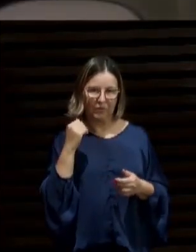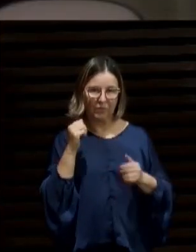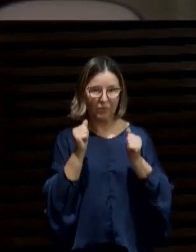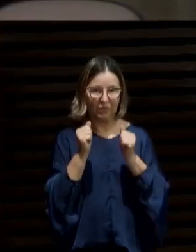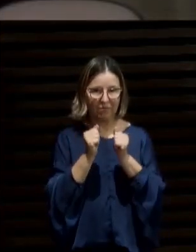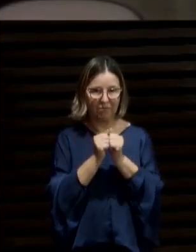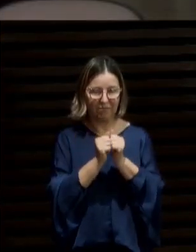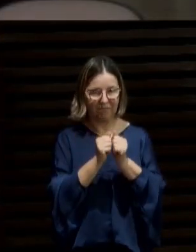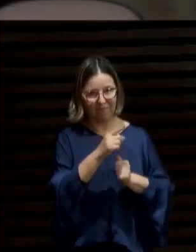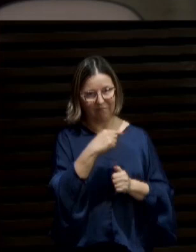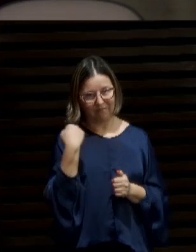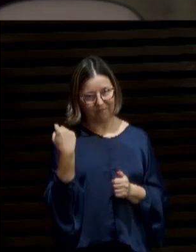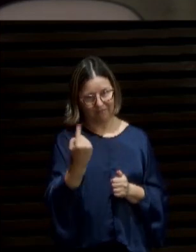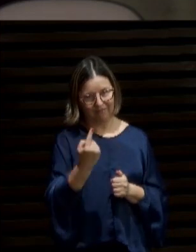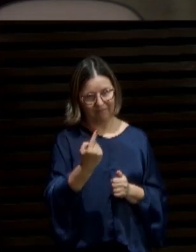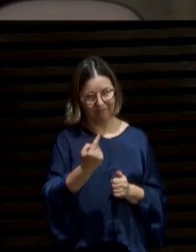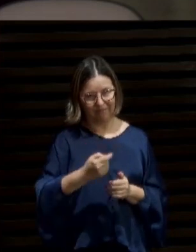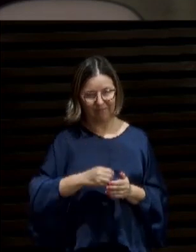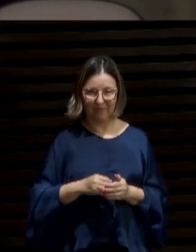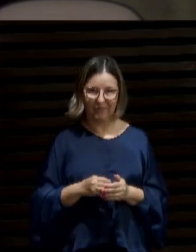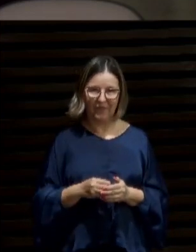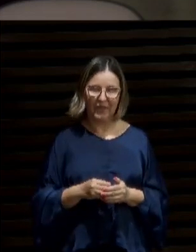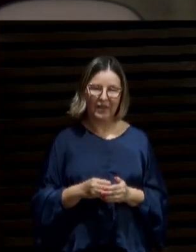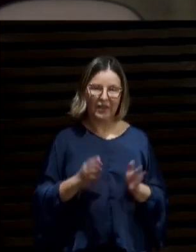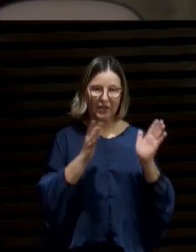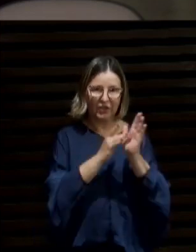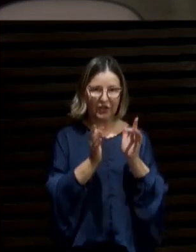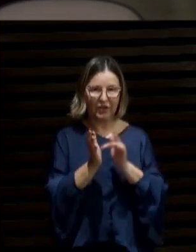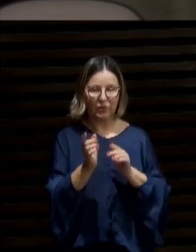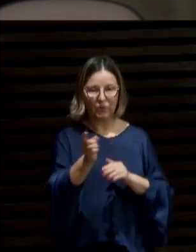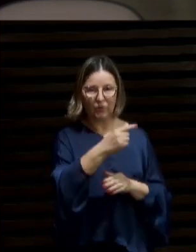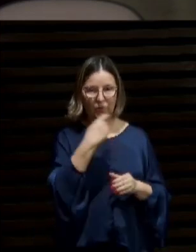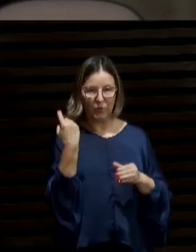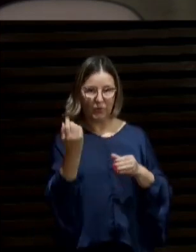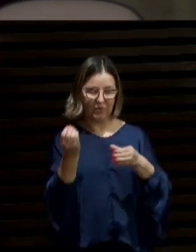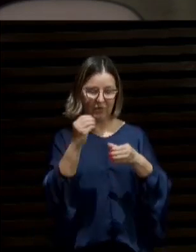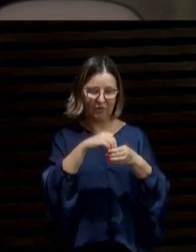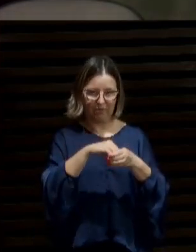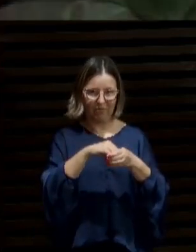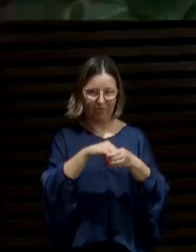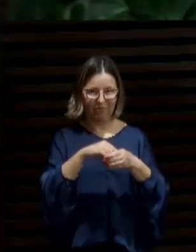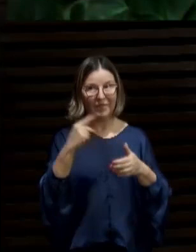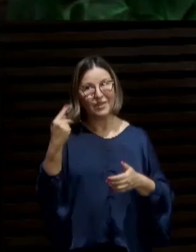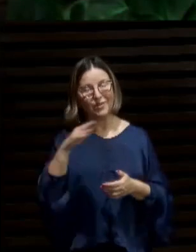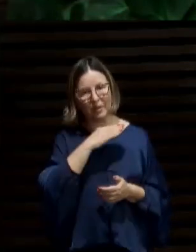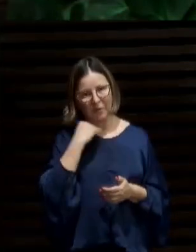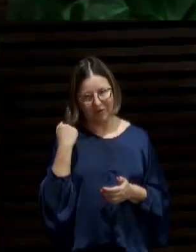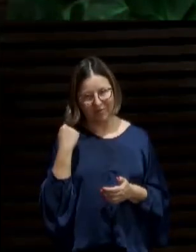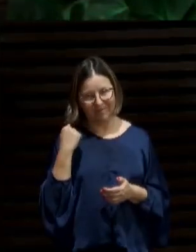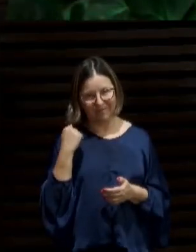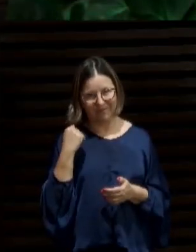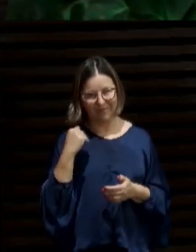nós. Ele estava incluindo-nos naquela morte. Aquela morte Ele recebeu.